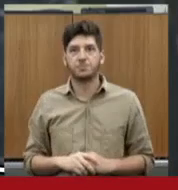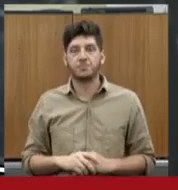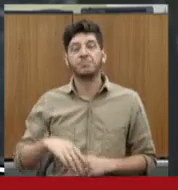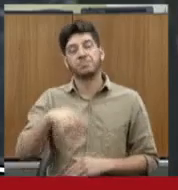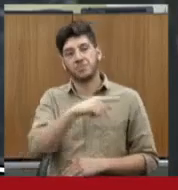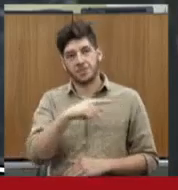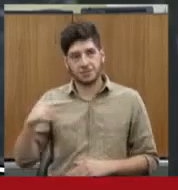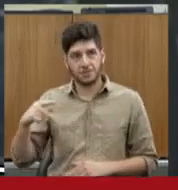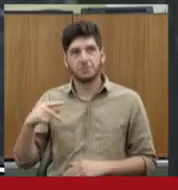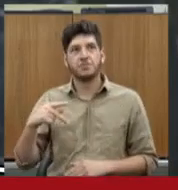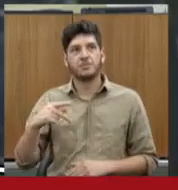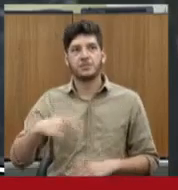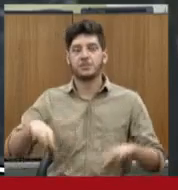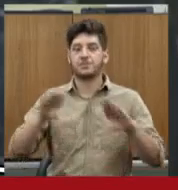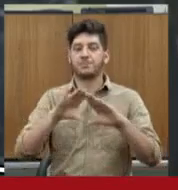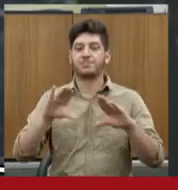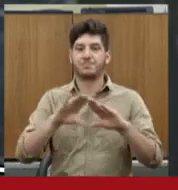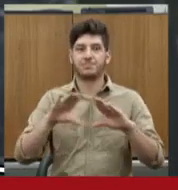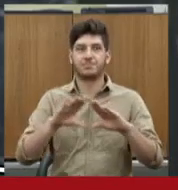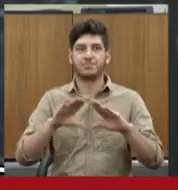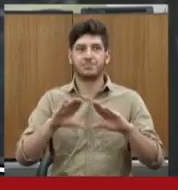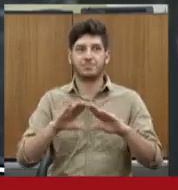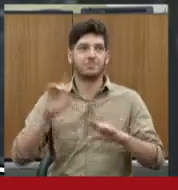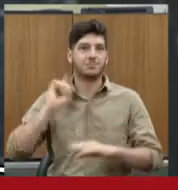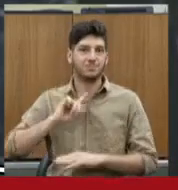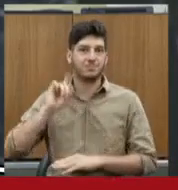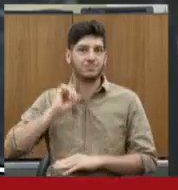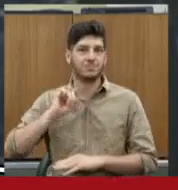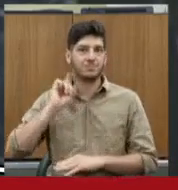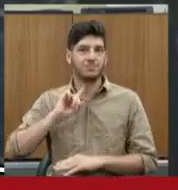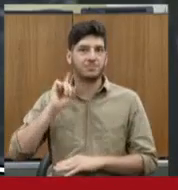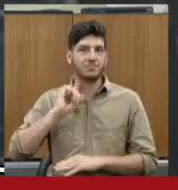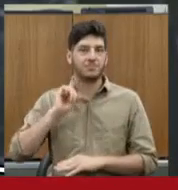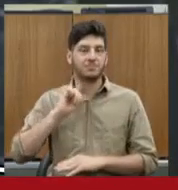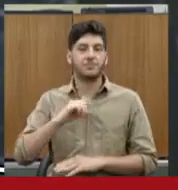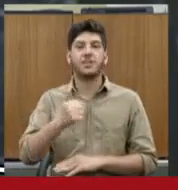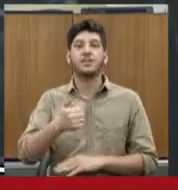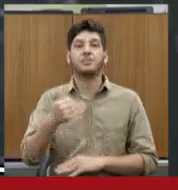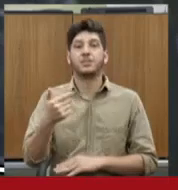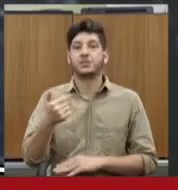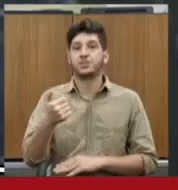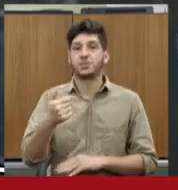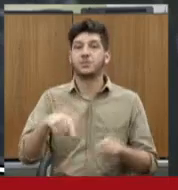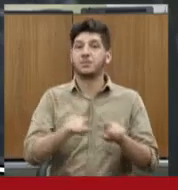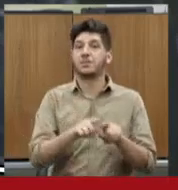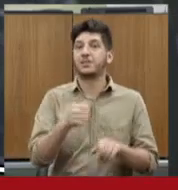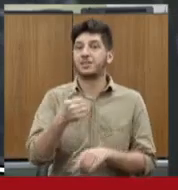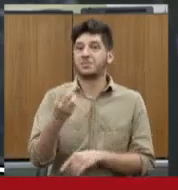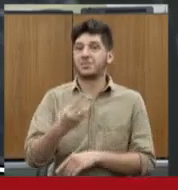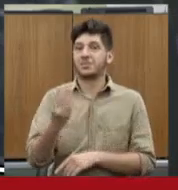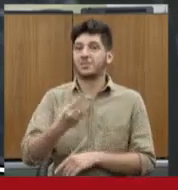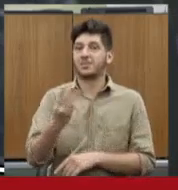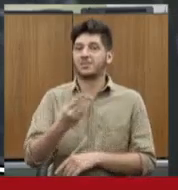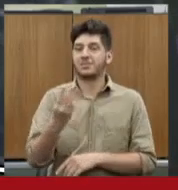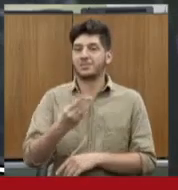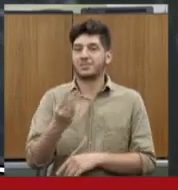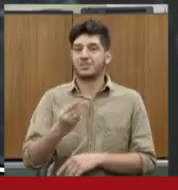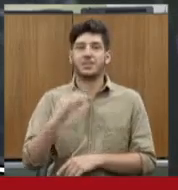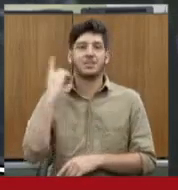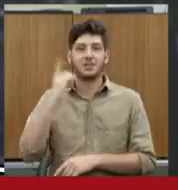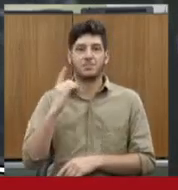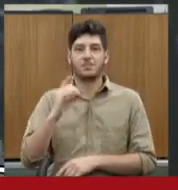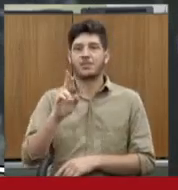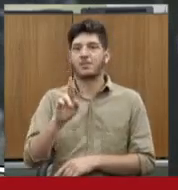presidente da Assembleia Legislativa do Estado de Minas Gerais da 12ª e 13ª Legislatura, deputado Romeu